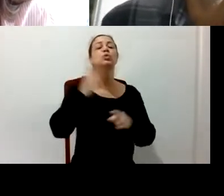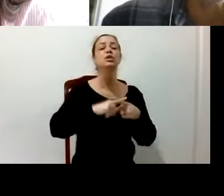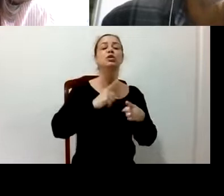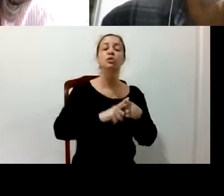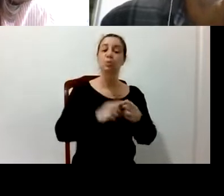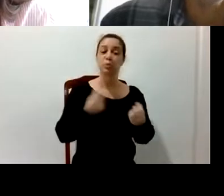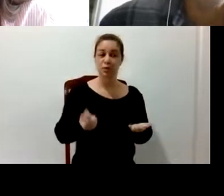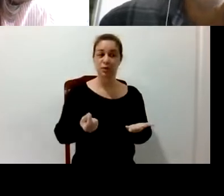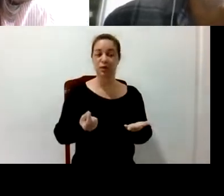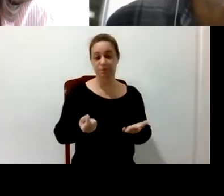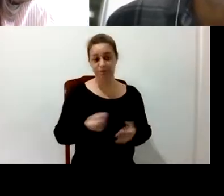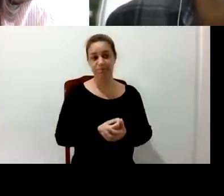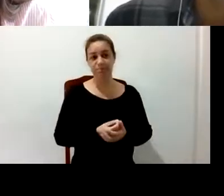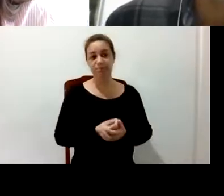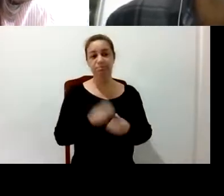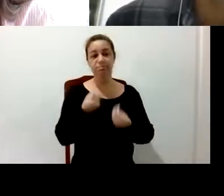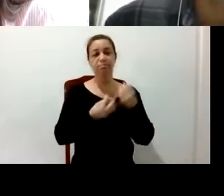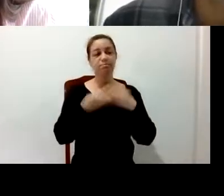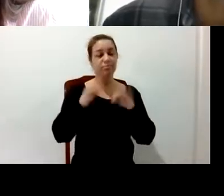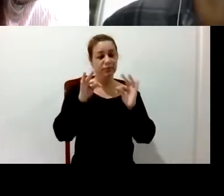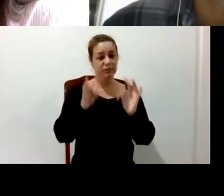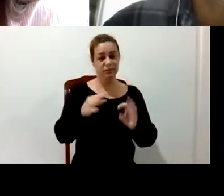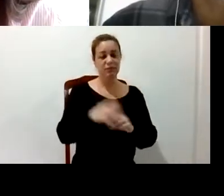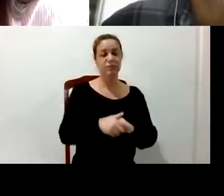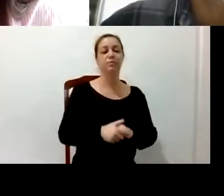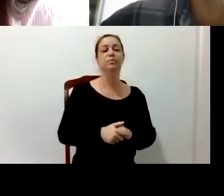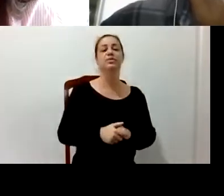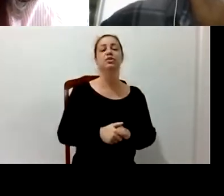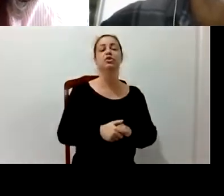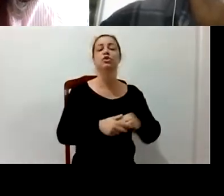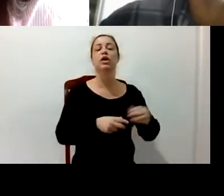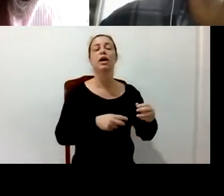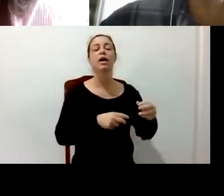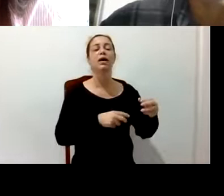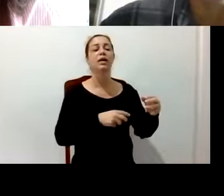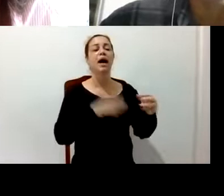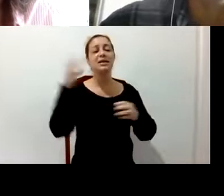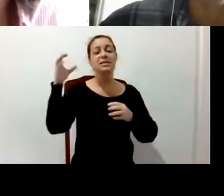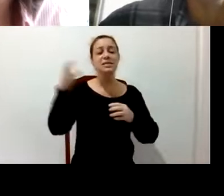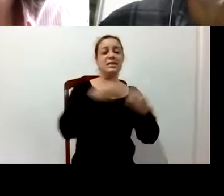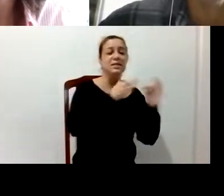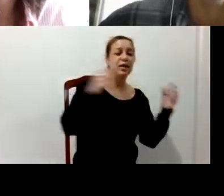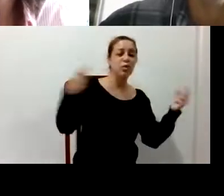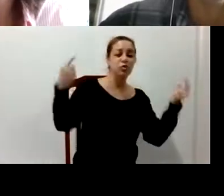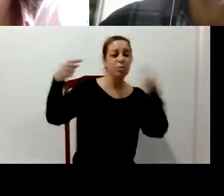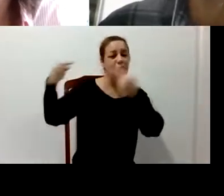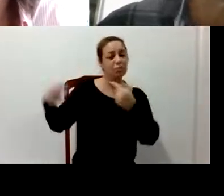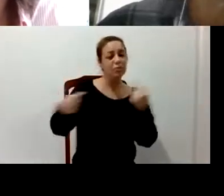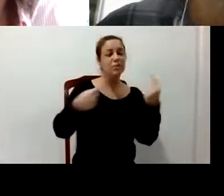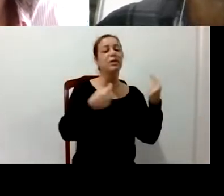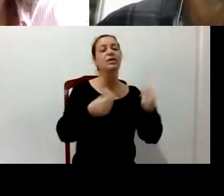serviço, né? Discute a relação da tecnologia com as ciências, com a natureza, enfim,